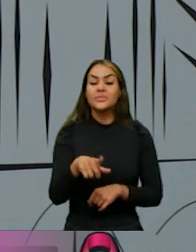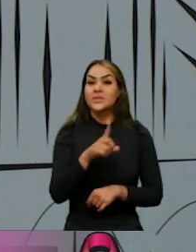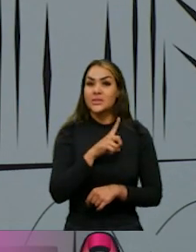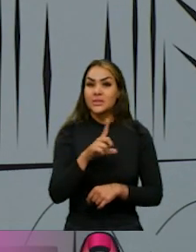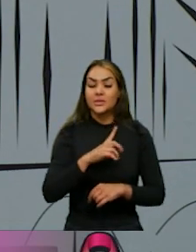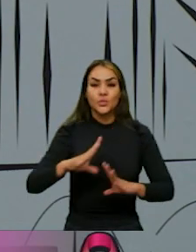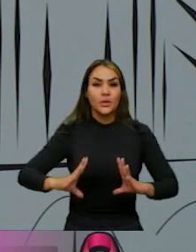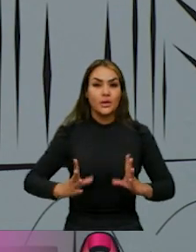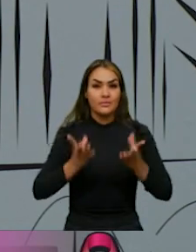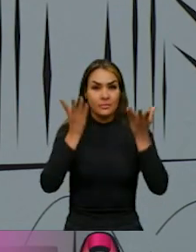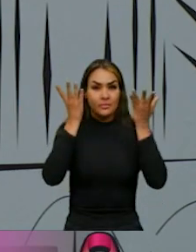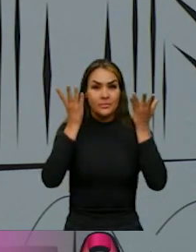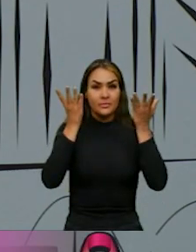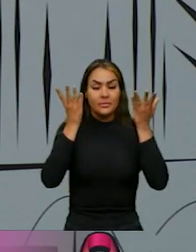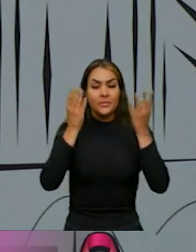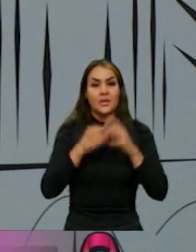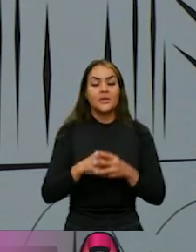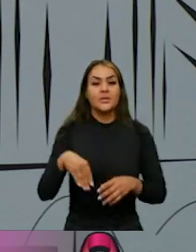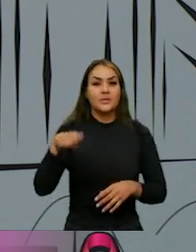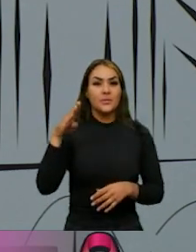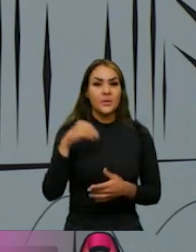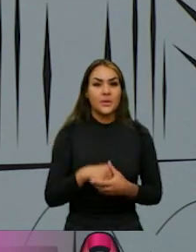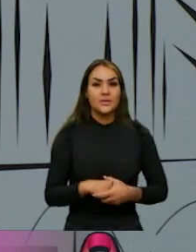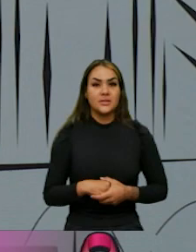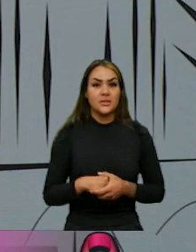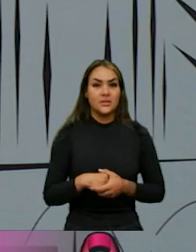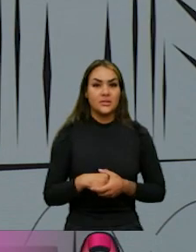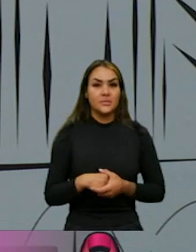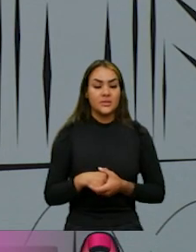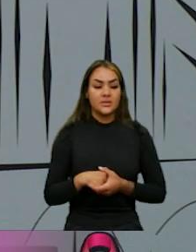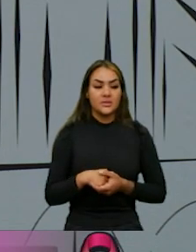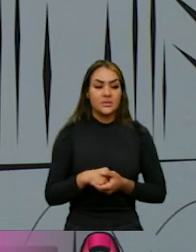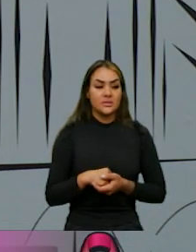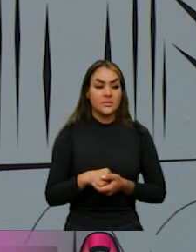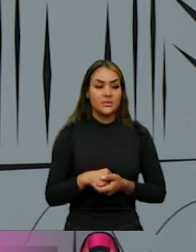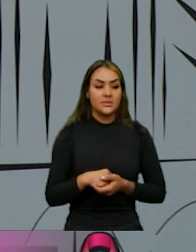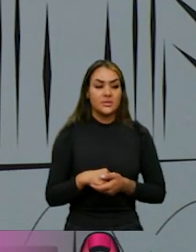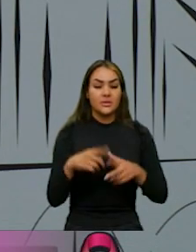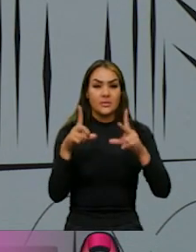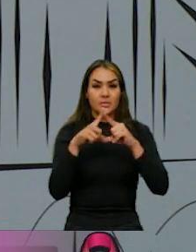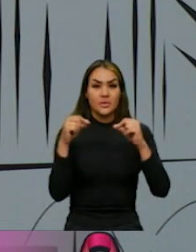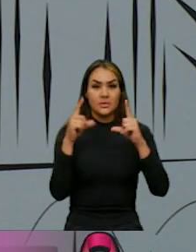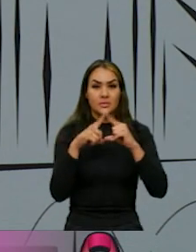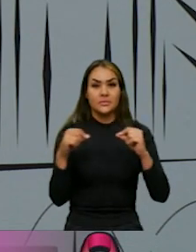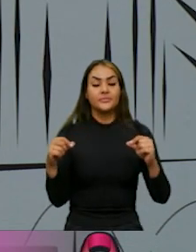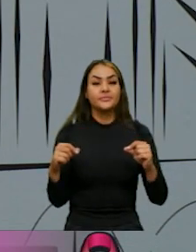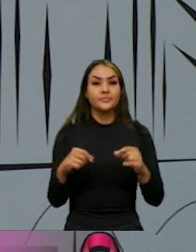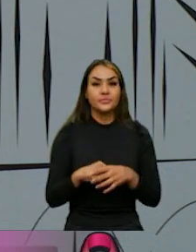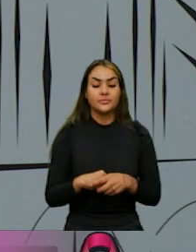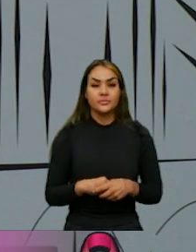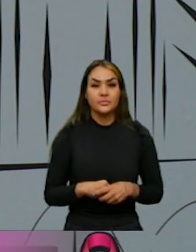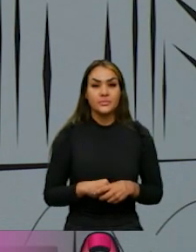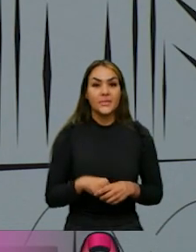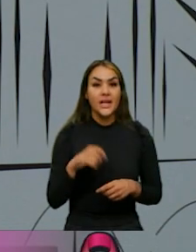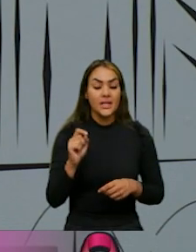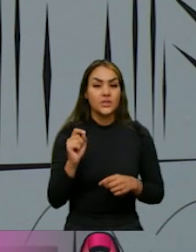Brasília, da Igreja Evangelho Quadrangular, com comemoração dos 100 anos, que ali vai se reunir